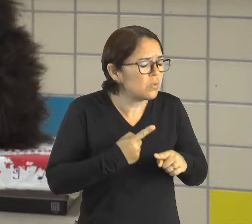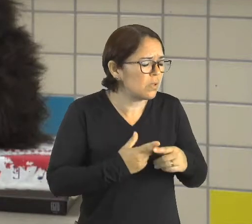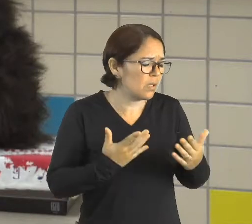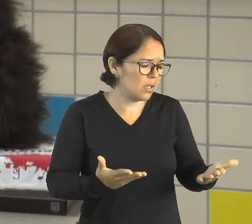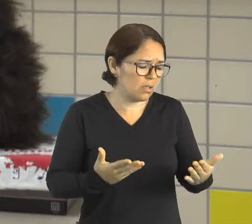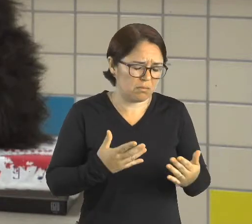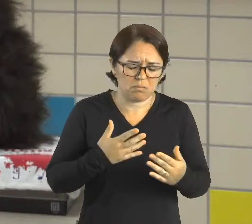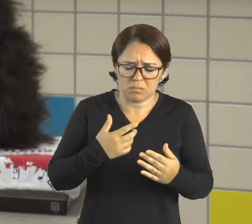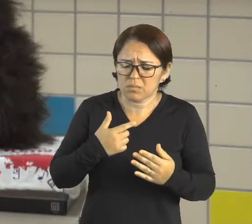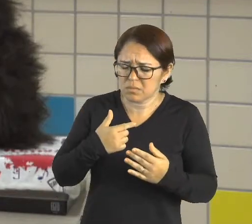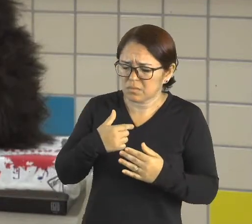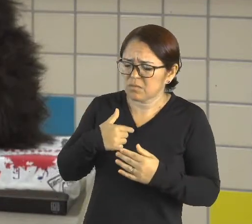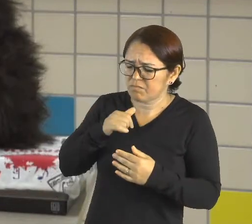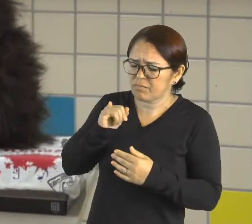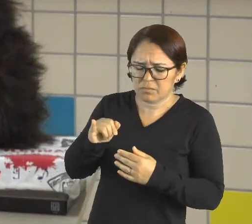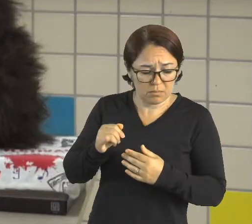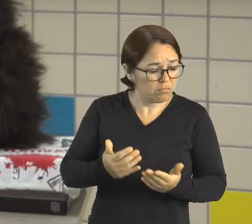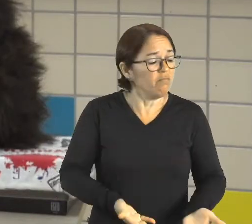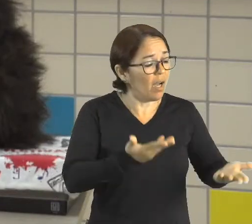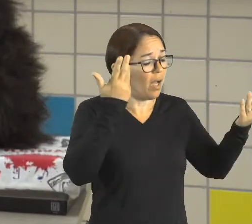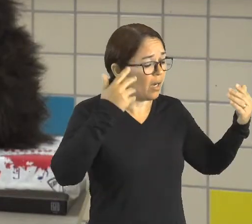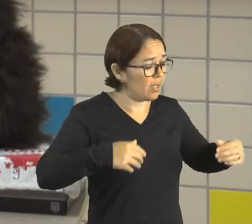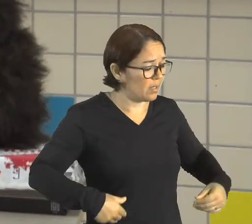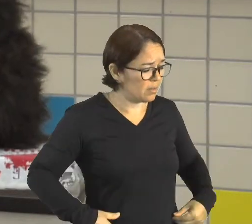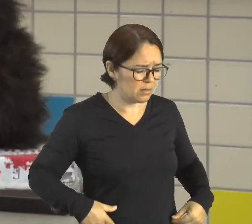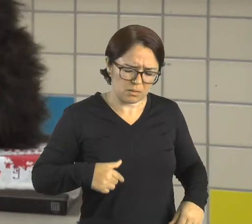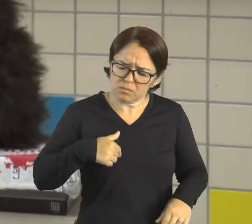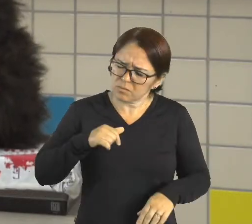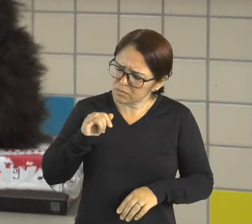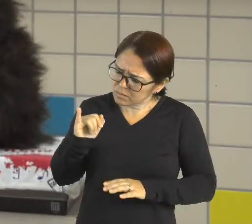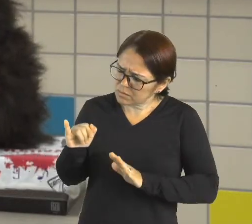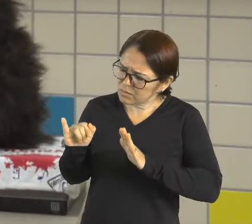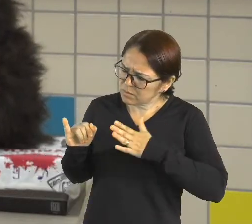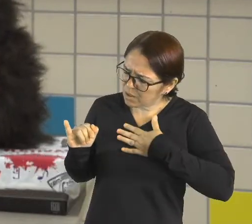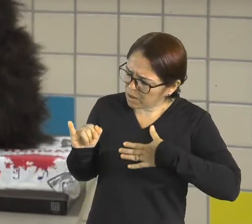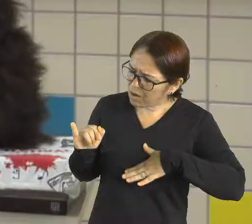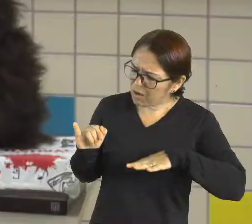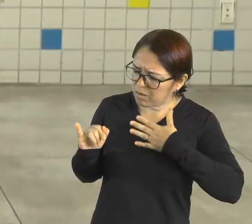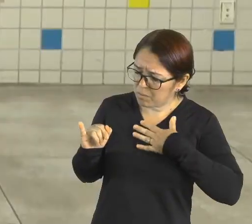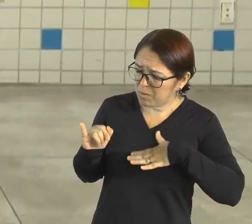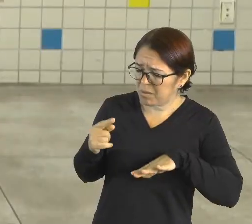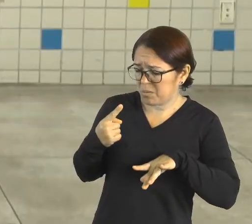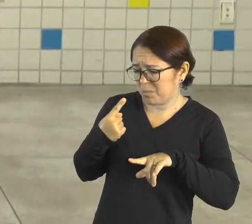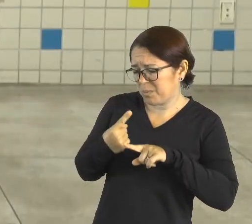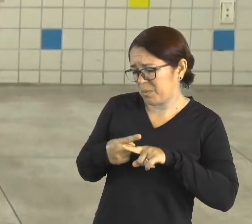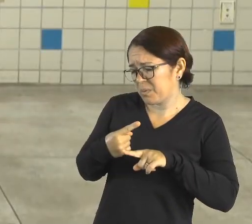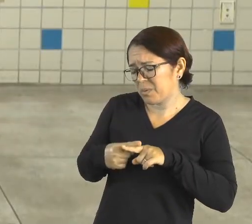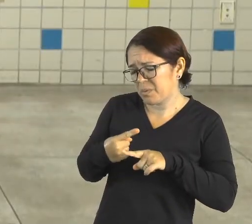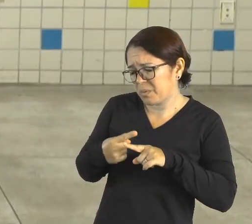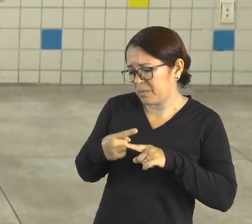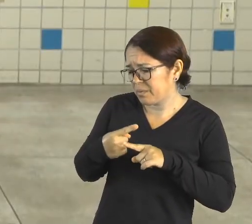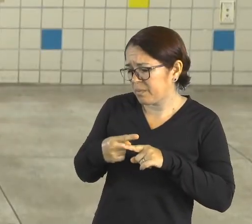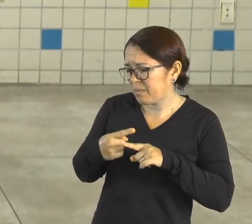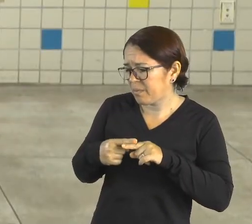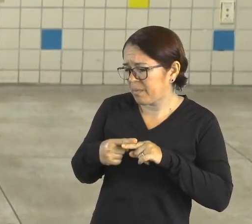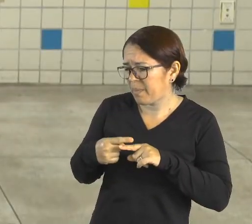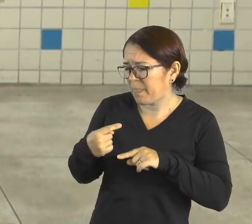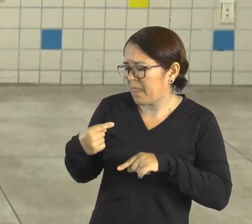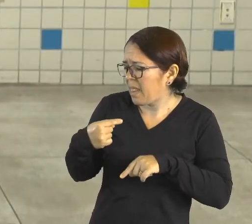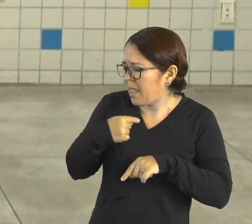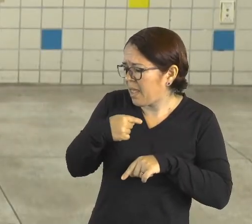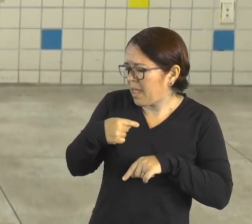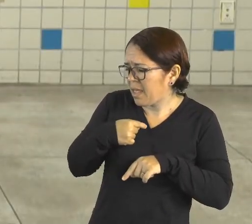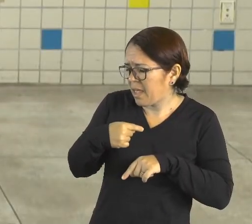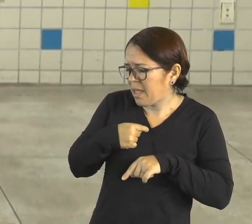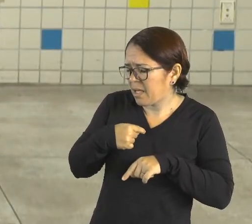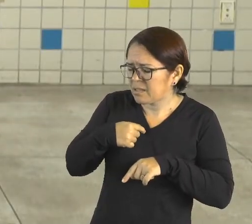vou falar. Fala! Eu vou falar, papai, calma. É porque, papai, eu fico morrendo